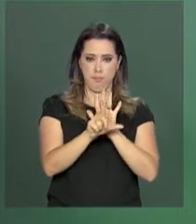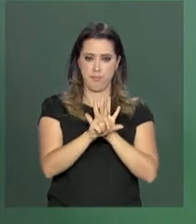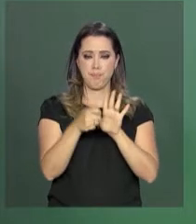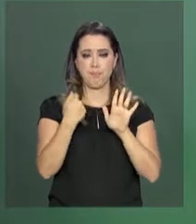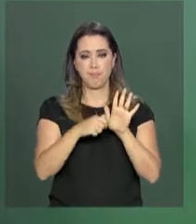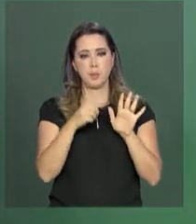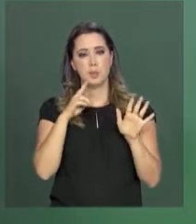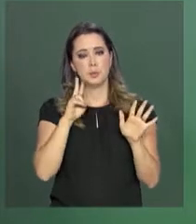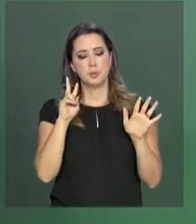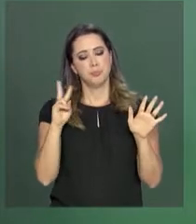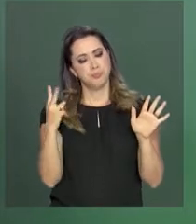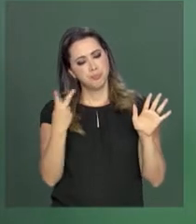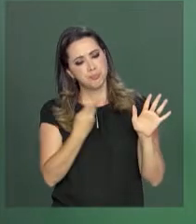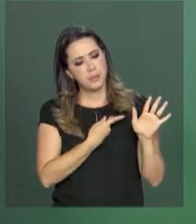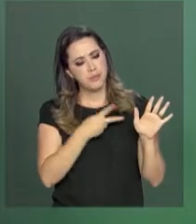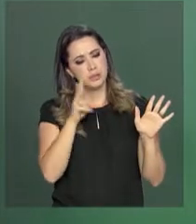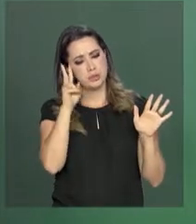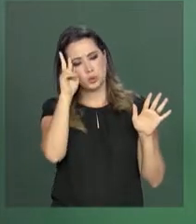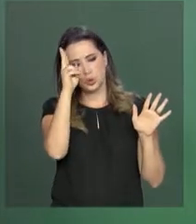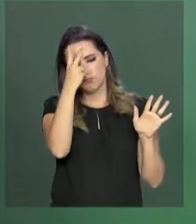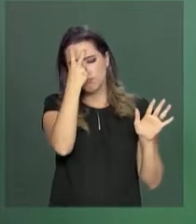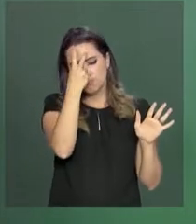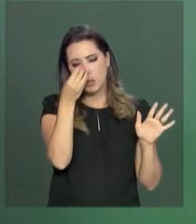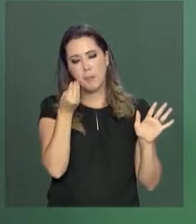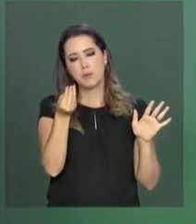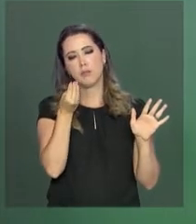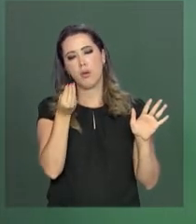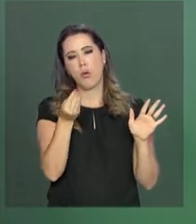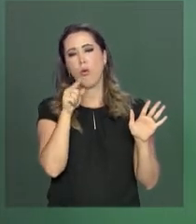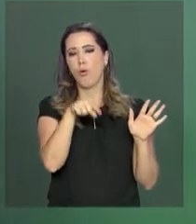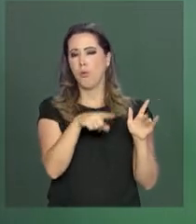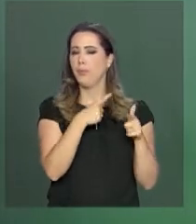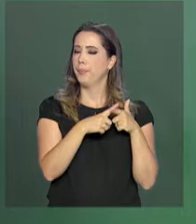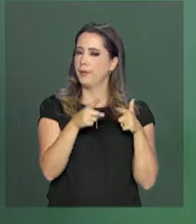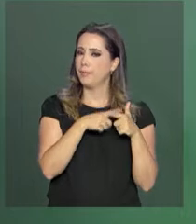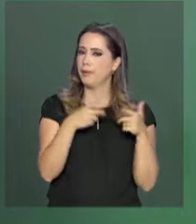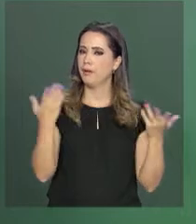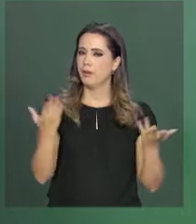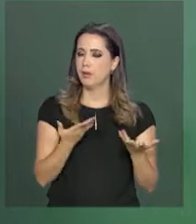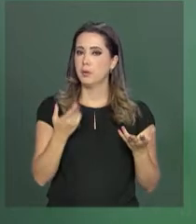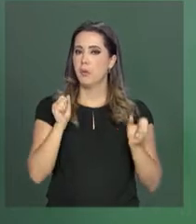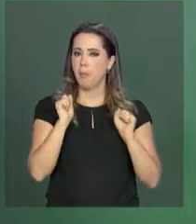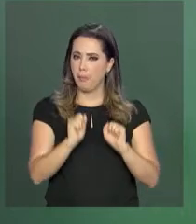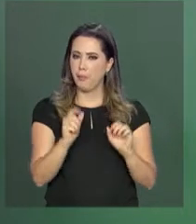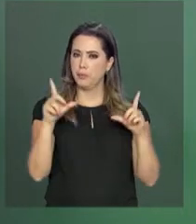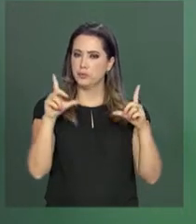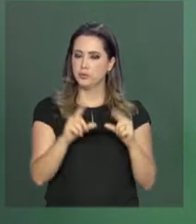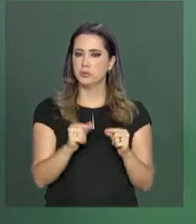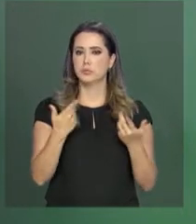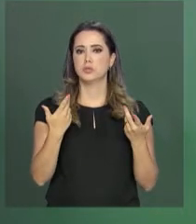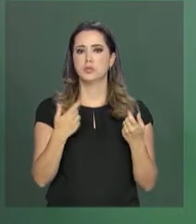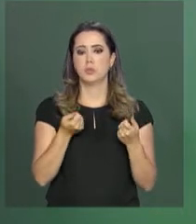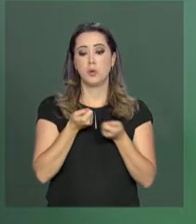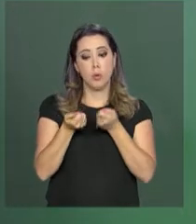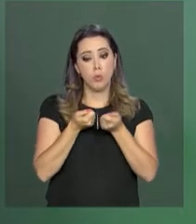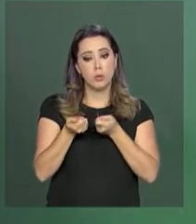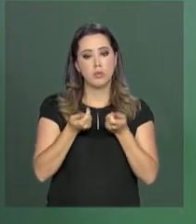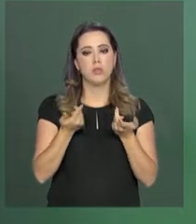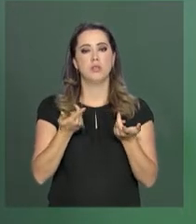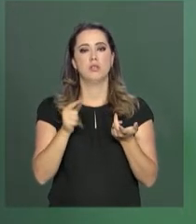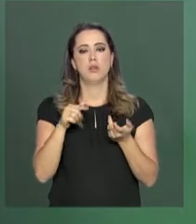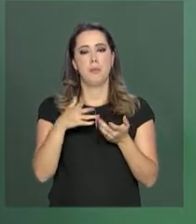refletir sobre este grave problema a hora é de aprimorar não é as